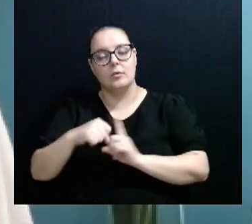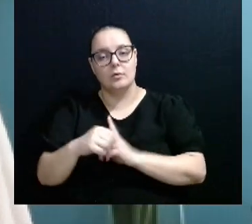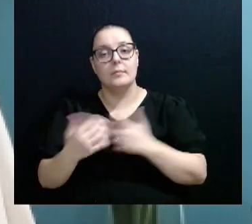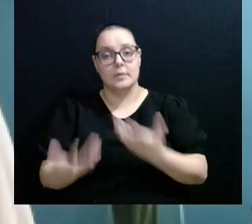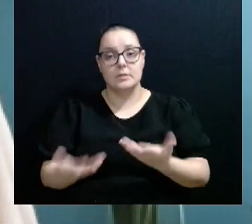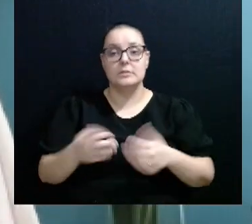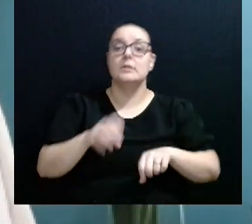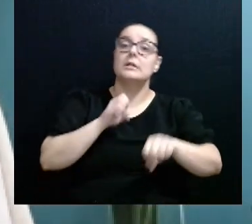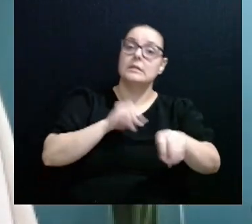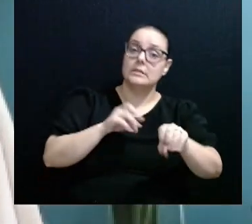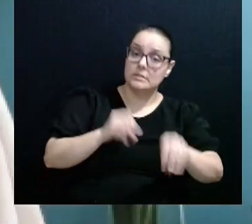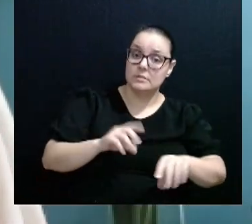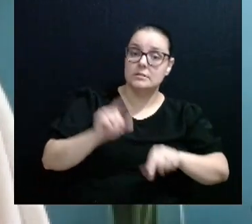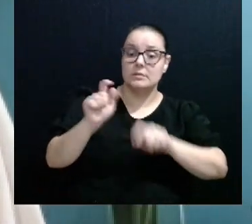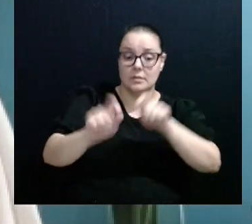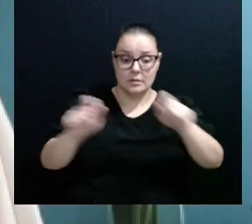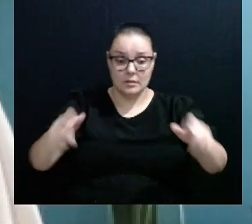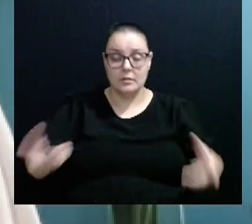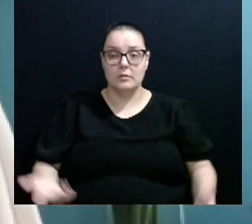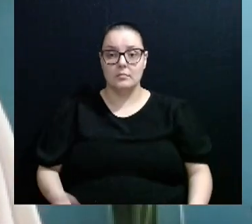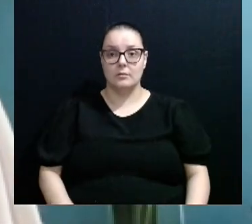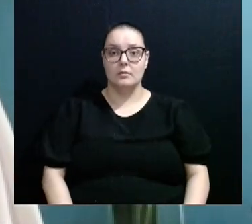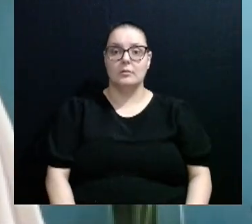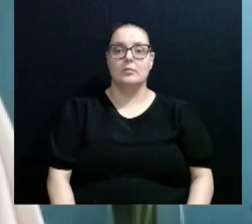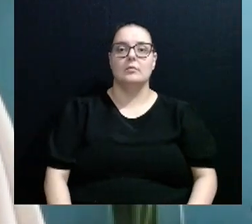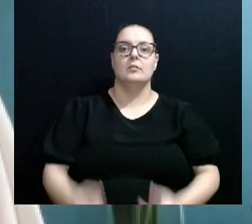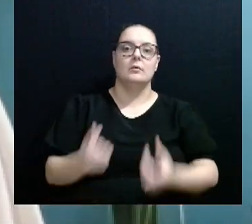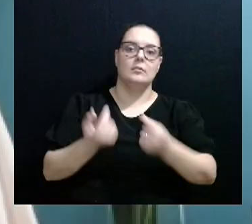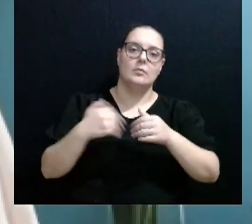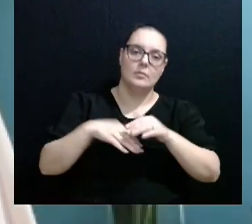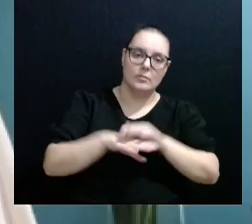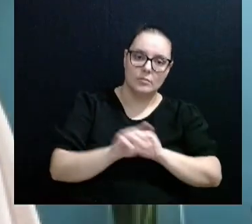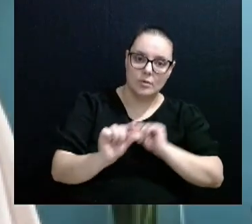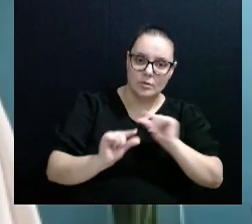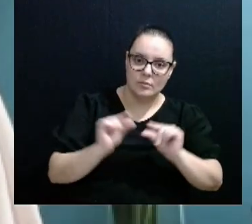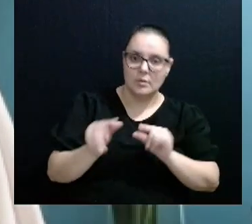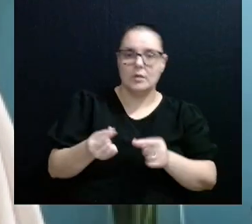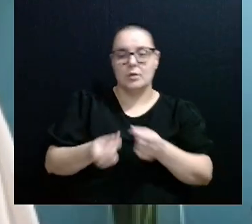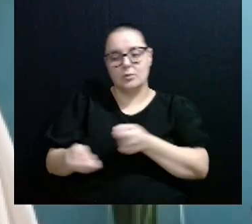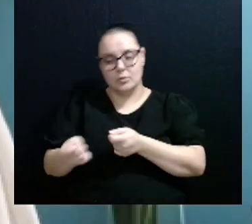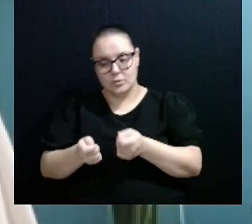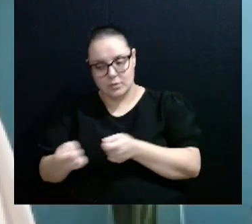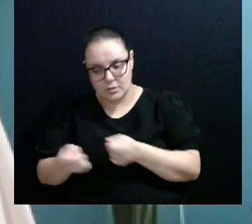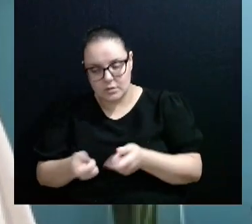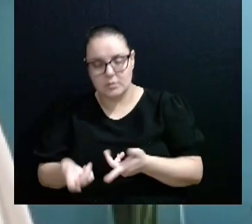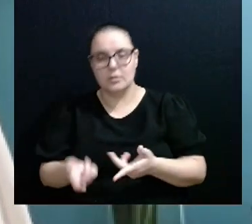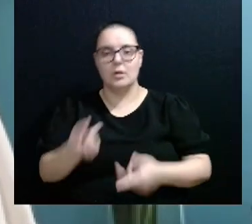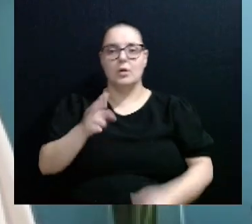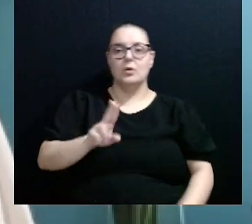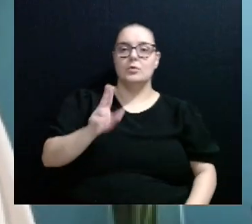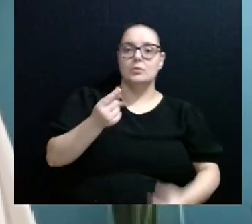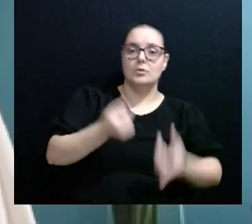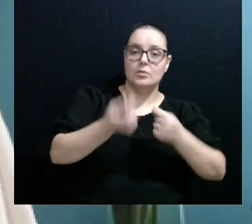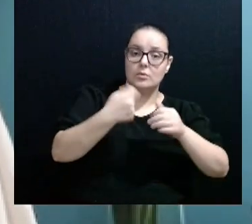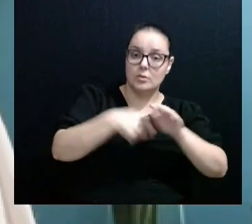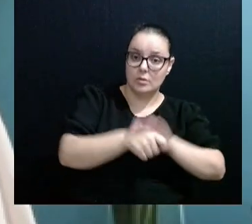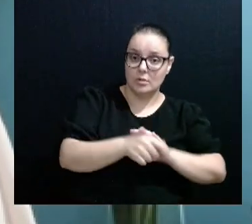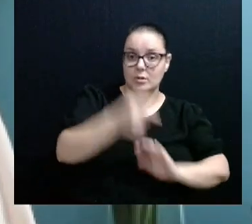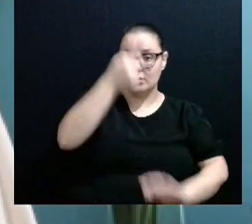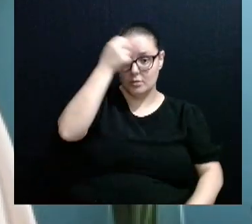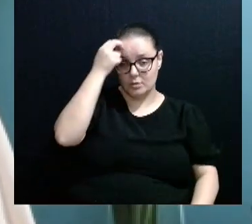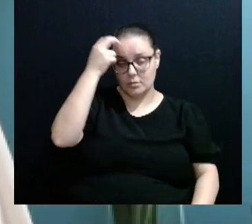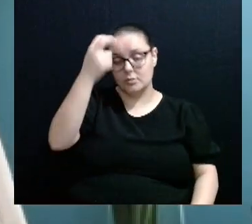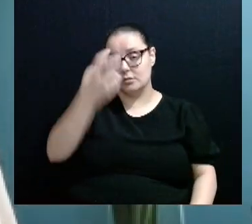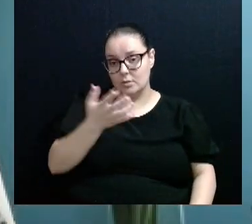os outros a juntar um pouquinho, economizar, aplicar seu dinheiro de forma inteligente. Não são